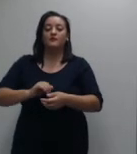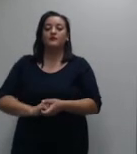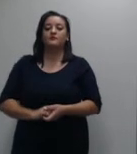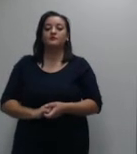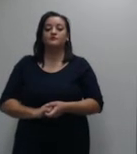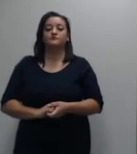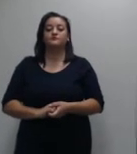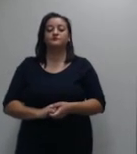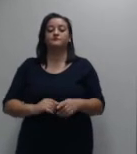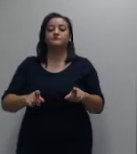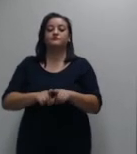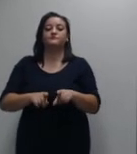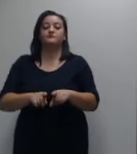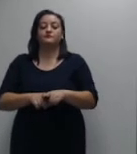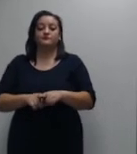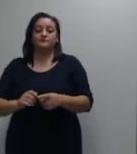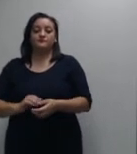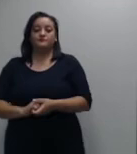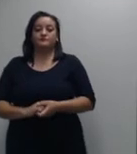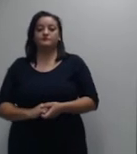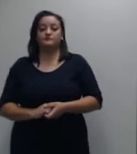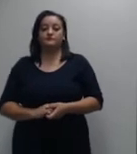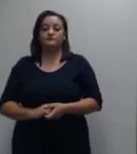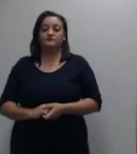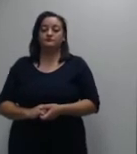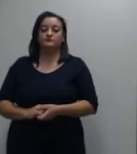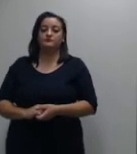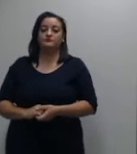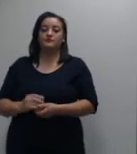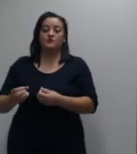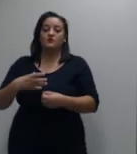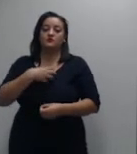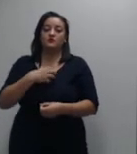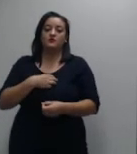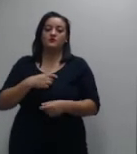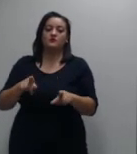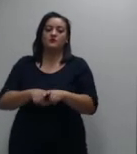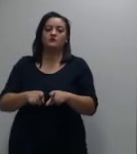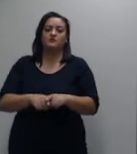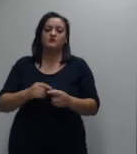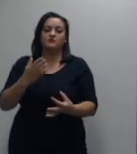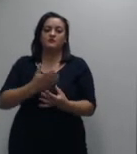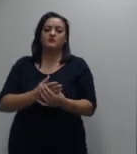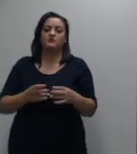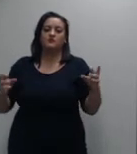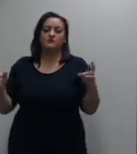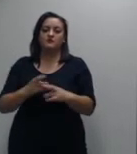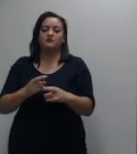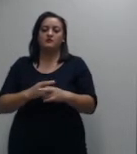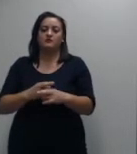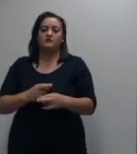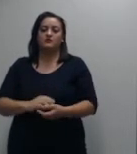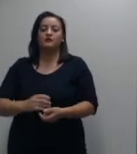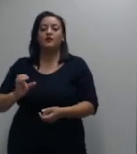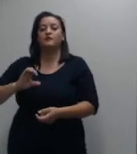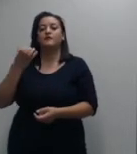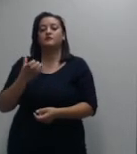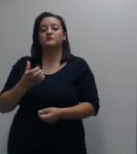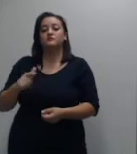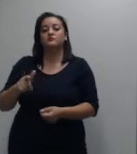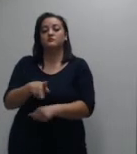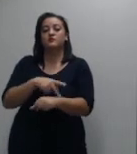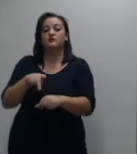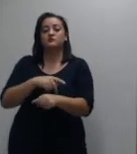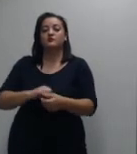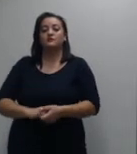A Hora 2 horas requeridos e com a natureza da causa disso que relaciona a decisão que condenou a